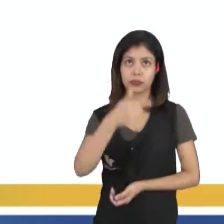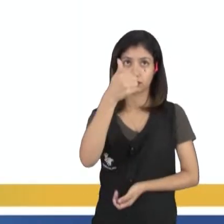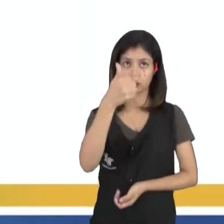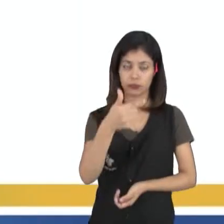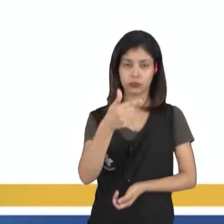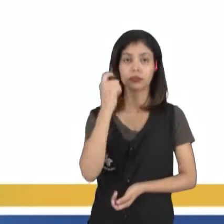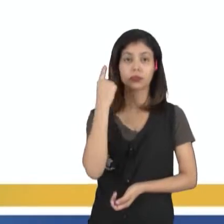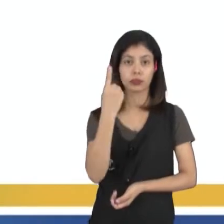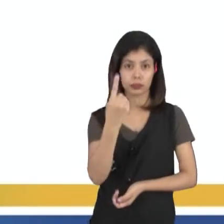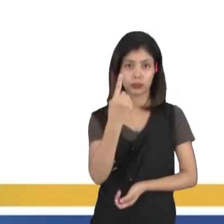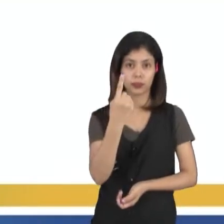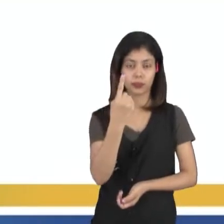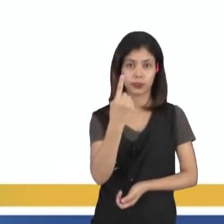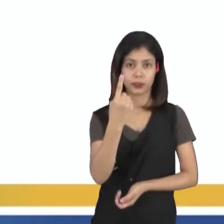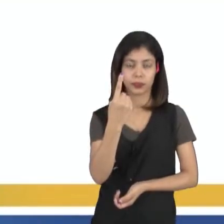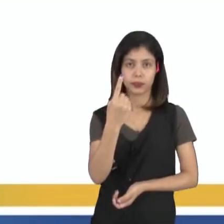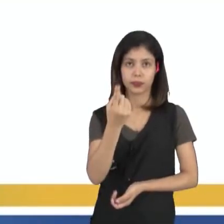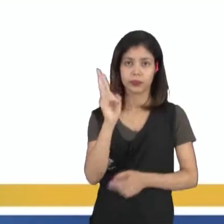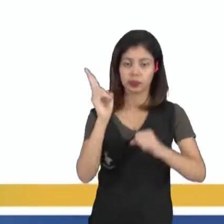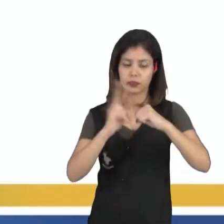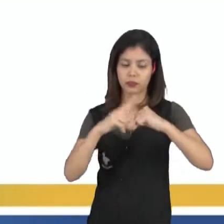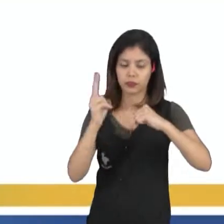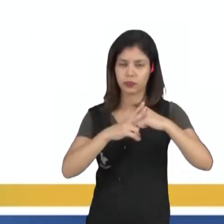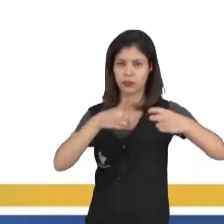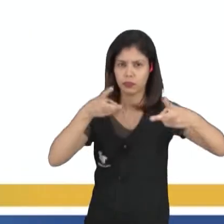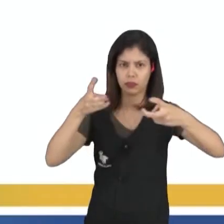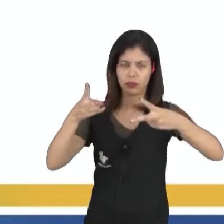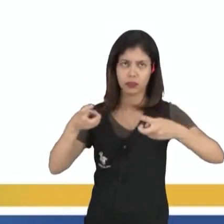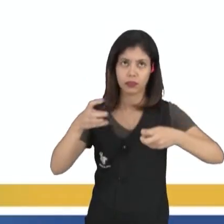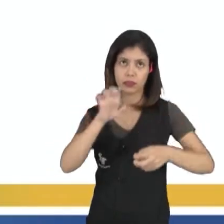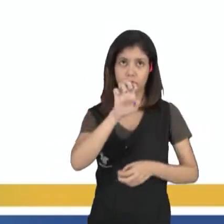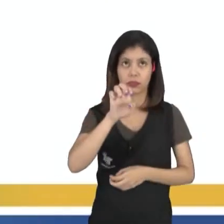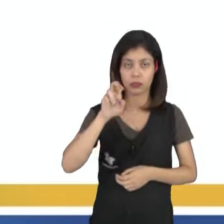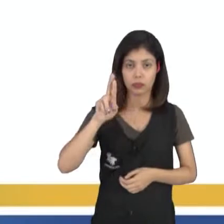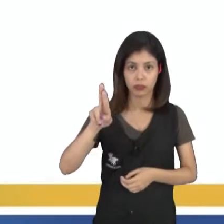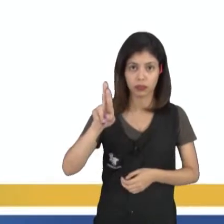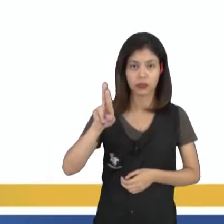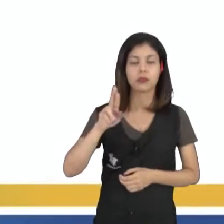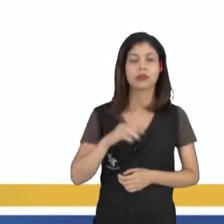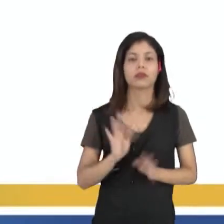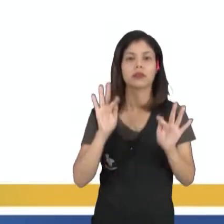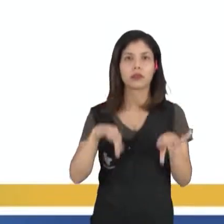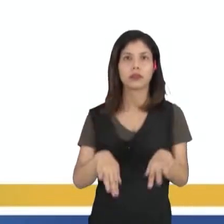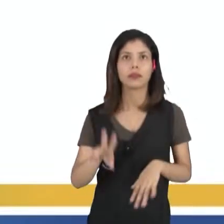Reduzida de infinitivo. O verbo perceber ali termina em ER, tá?